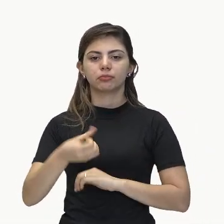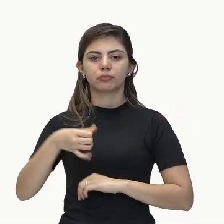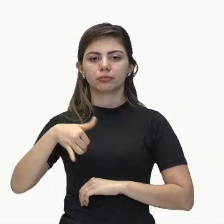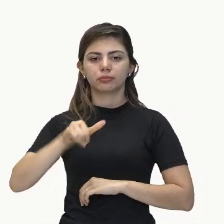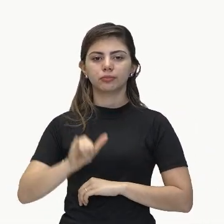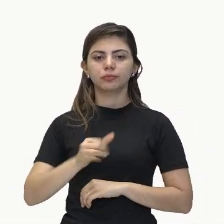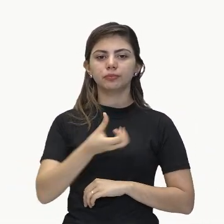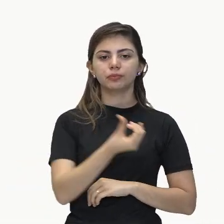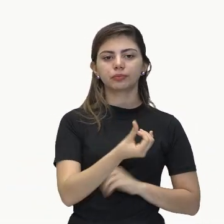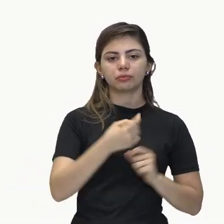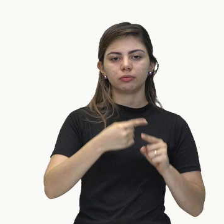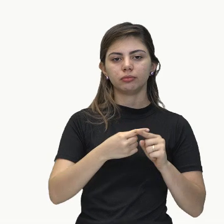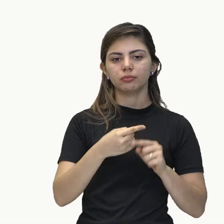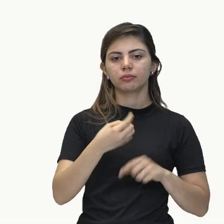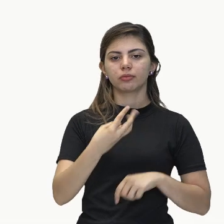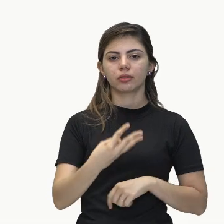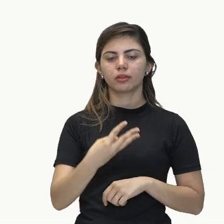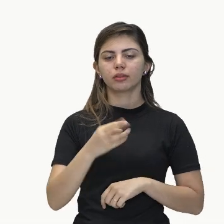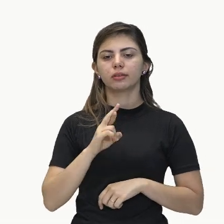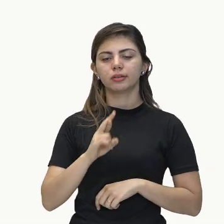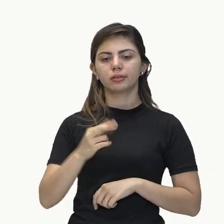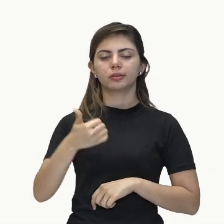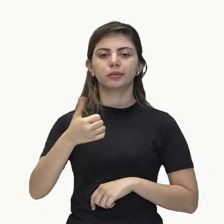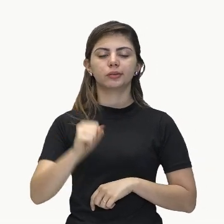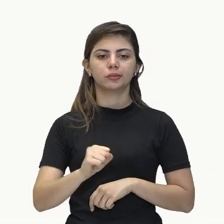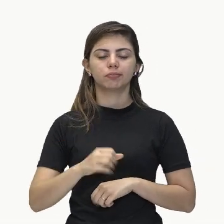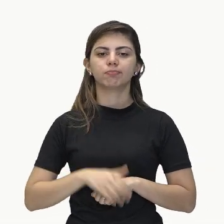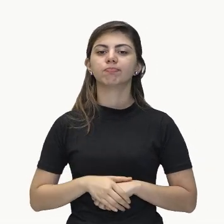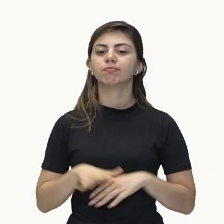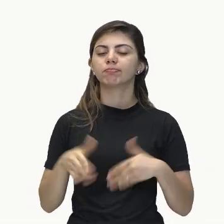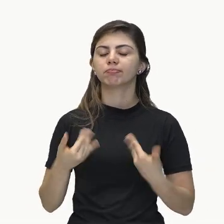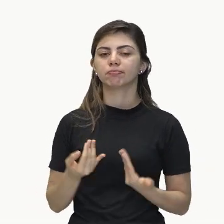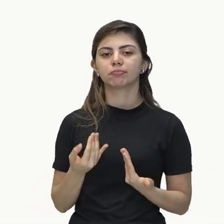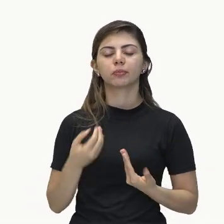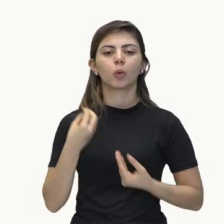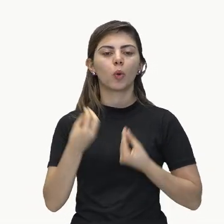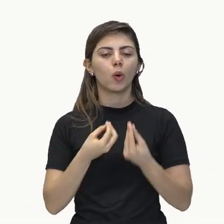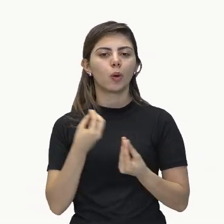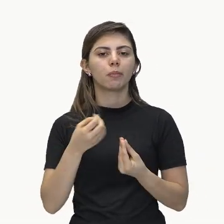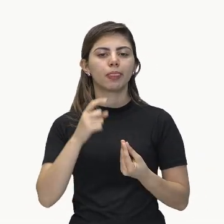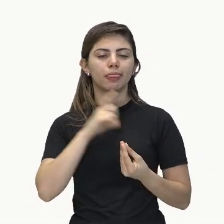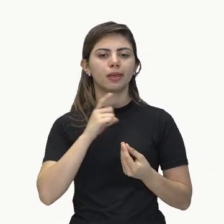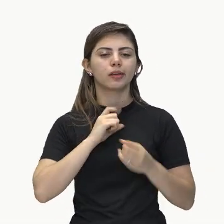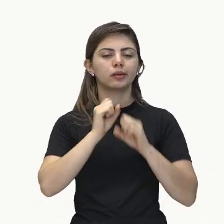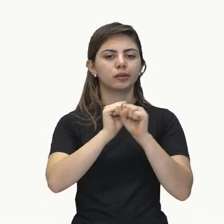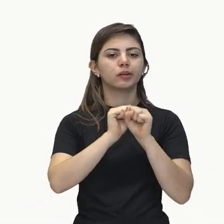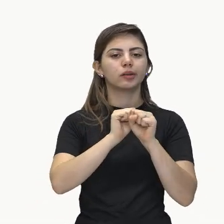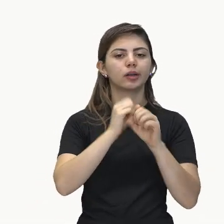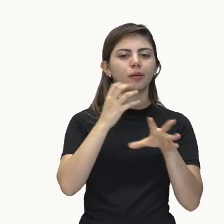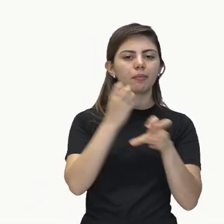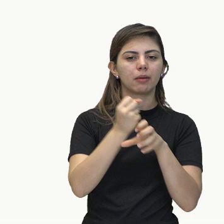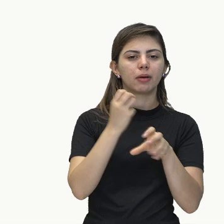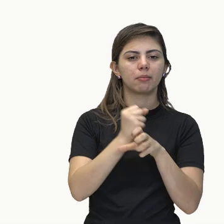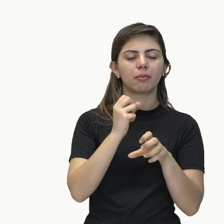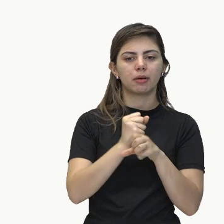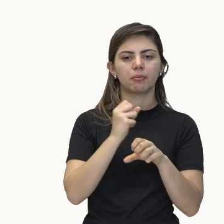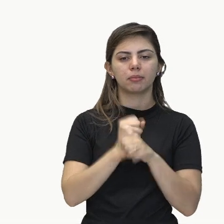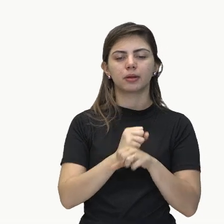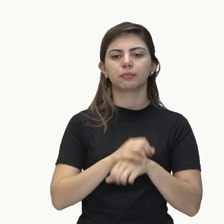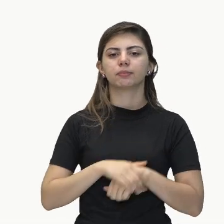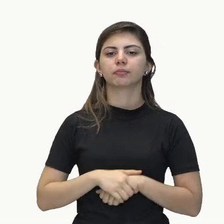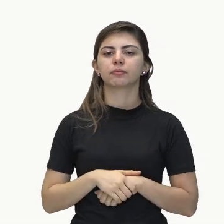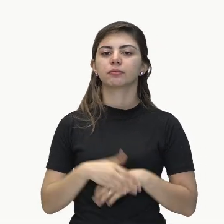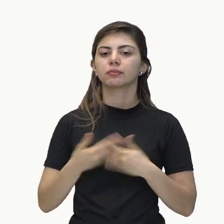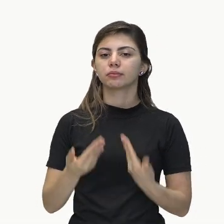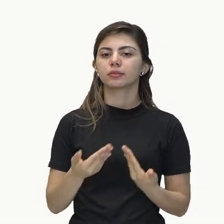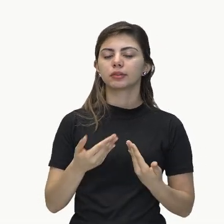18. Ok? Então, a gente fez aqui um sistema equivalente. Esta equação aqui é